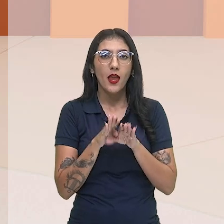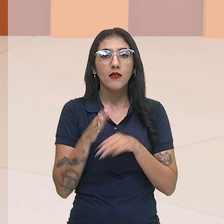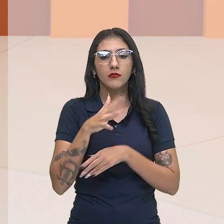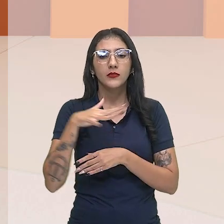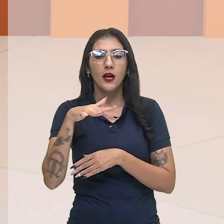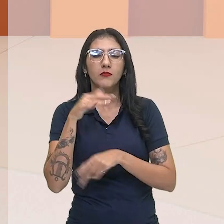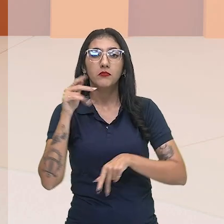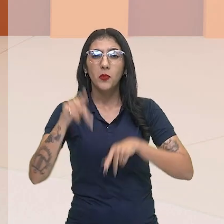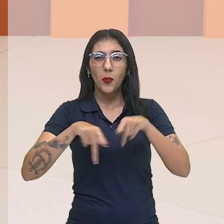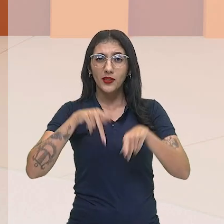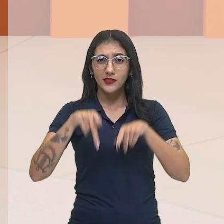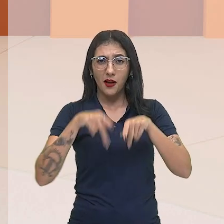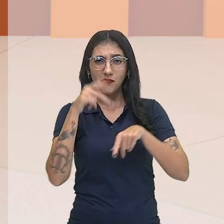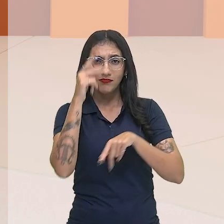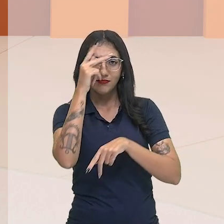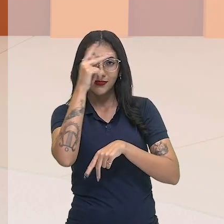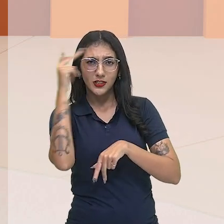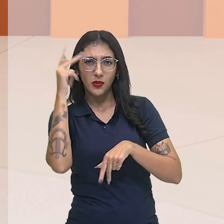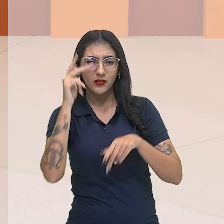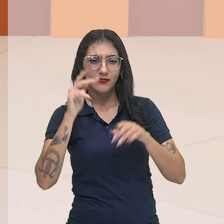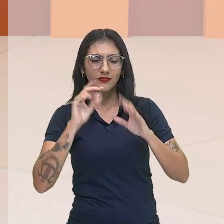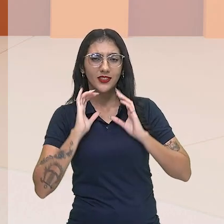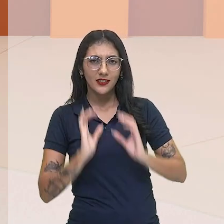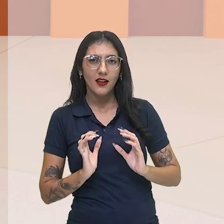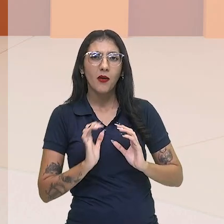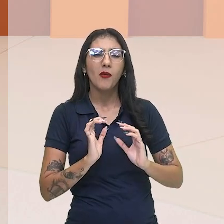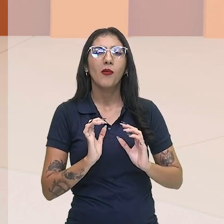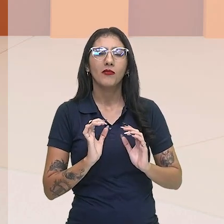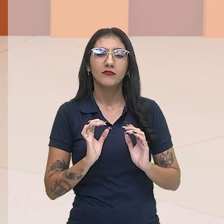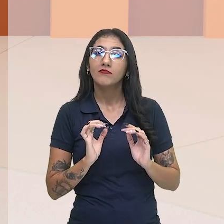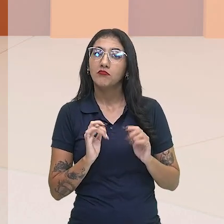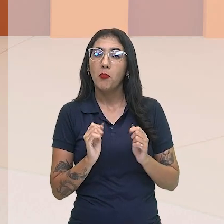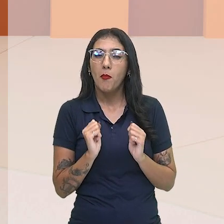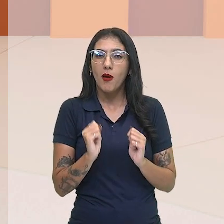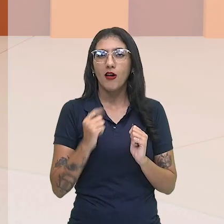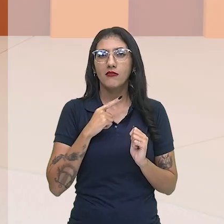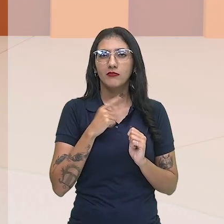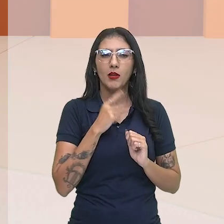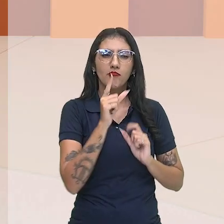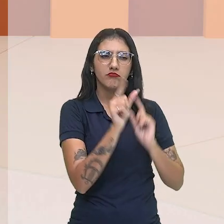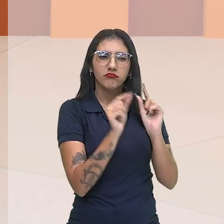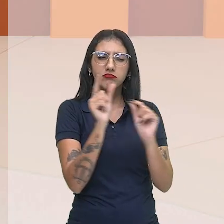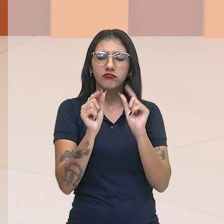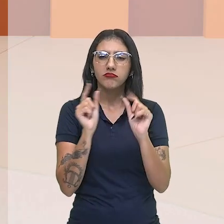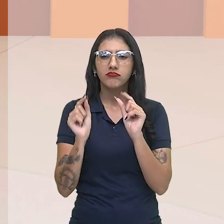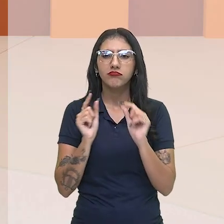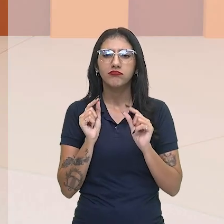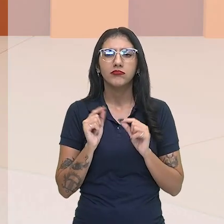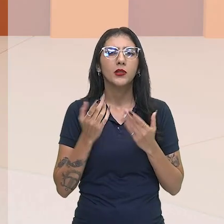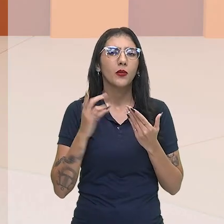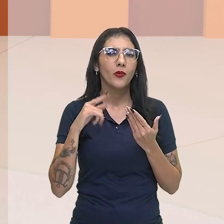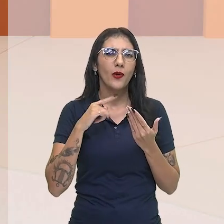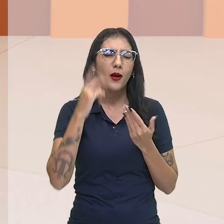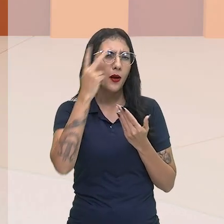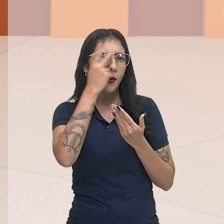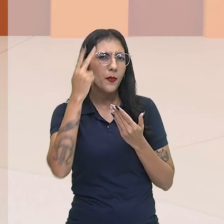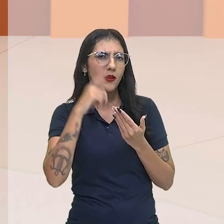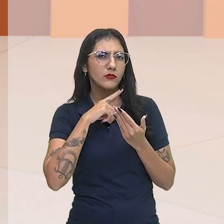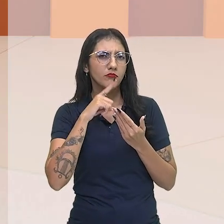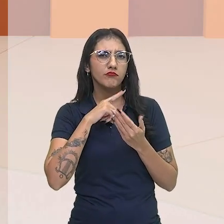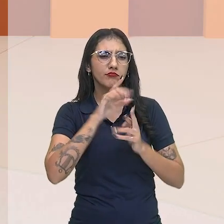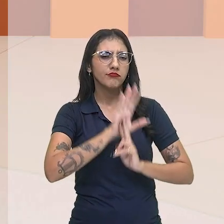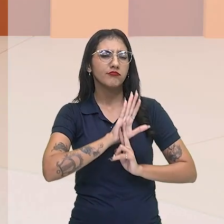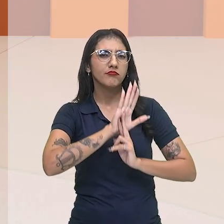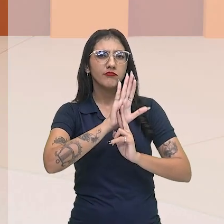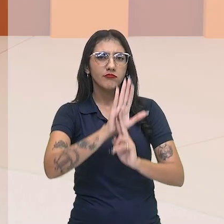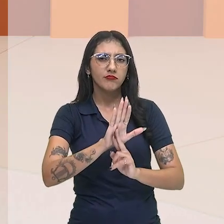os cidadãos e cidadãs vão escolher e eleger quem vai representá-los. E